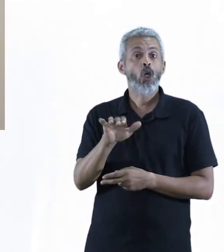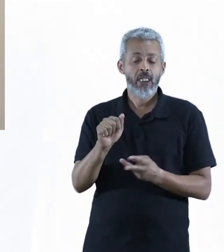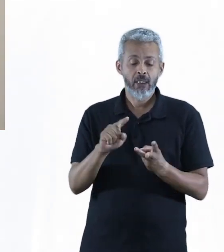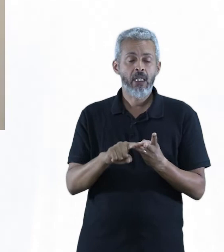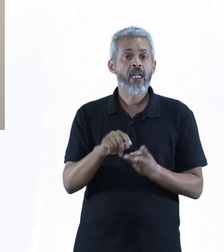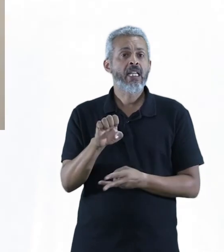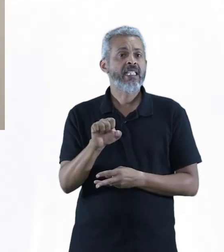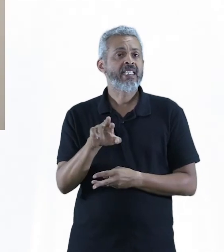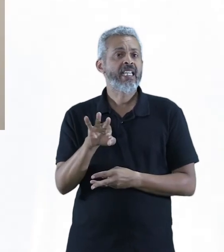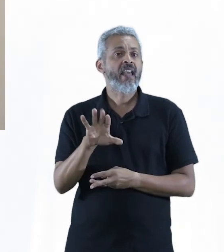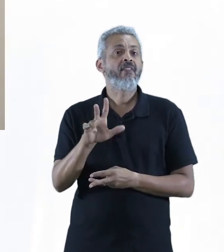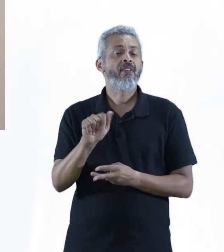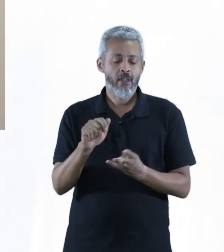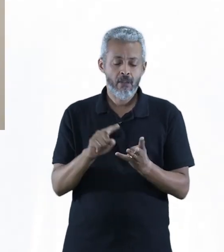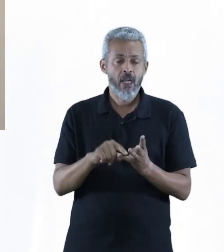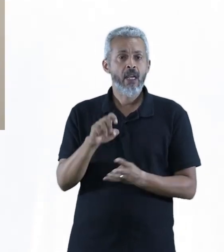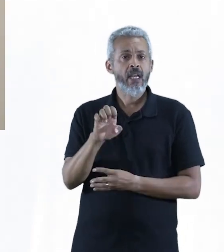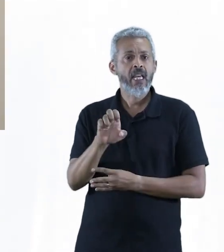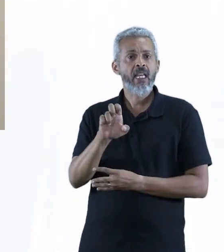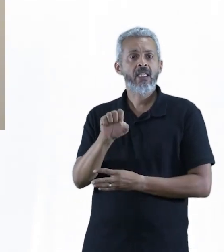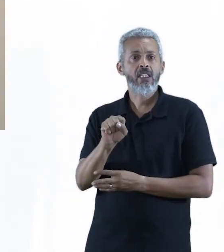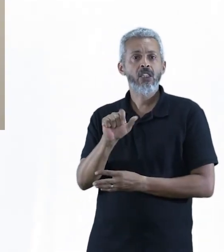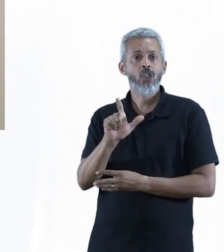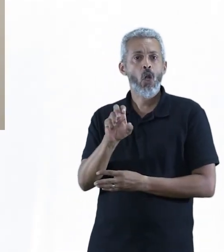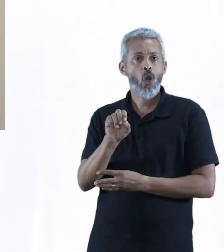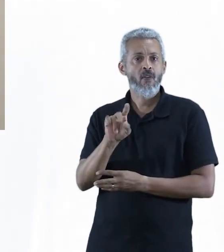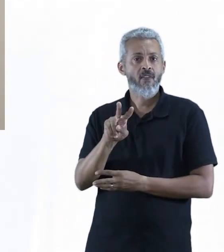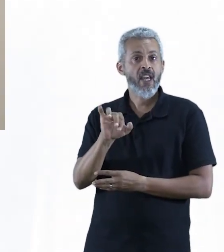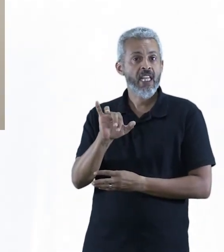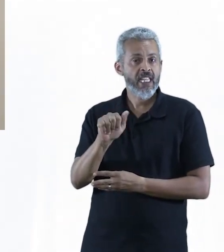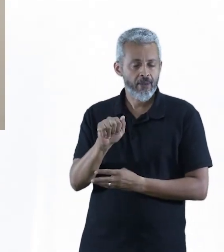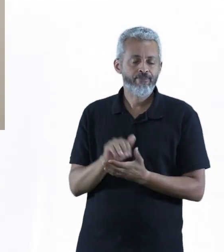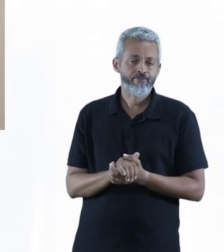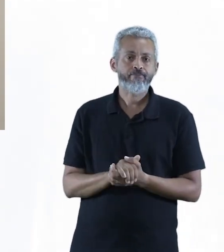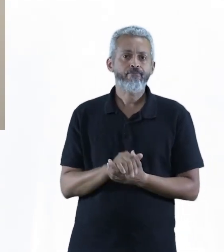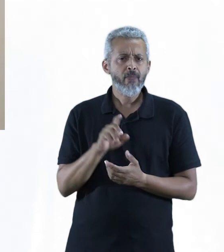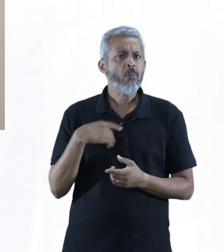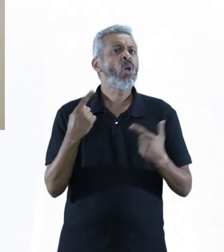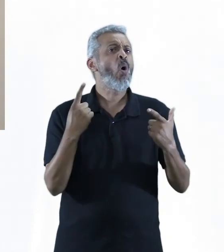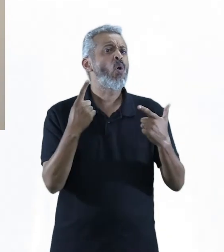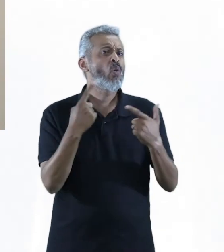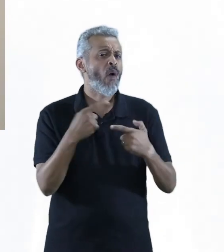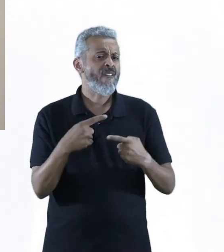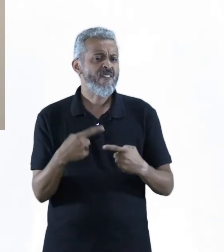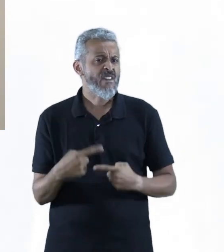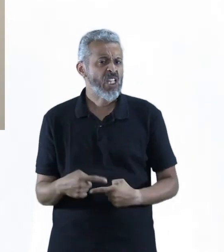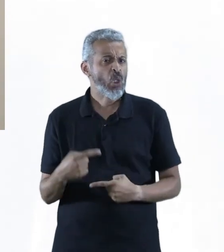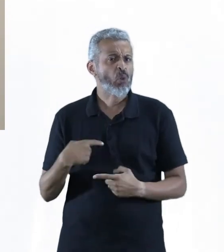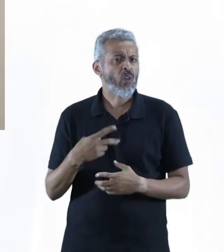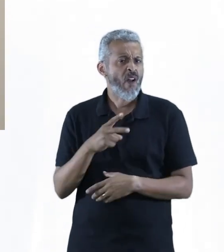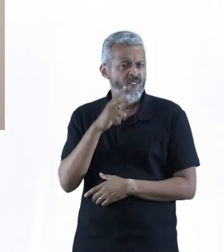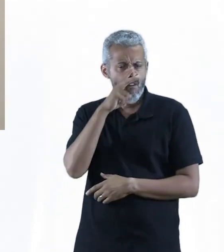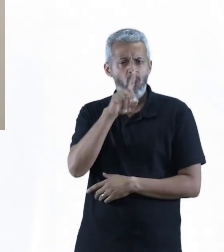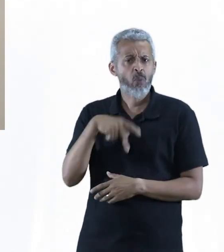da Eslovênia, países que fizeram parte da ex-Iugoslávia. Mas os conflitos foram intensos para que esses países